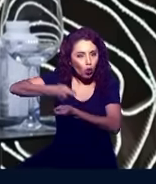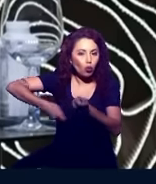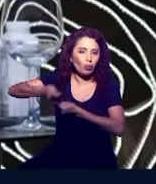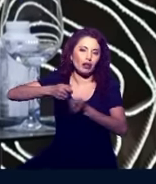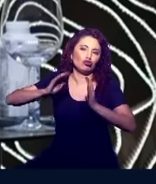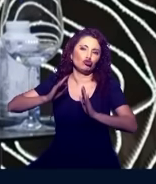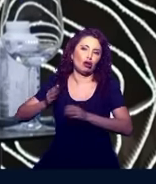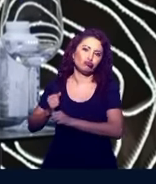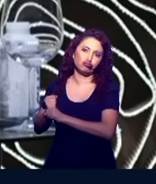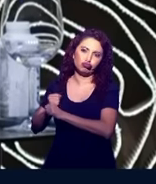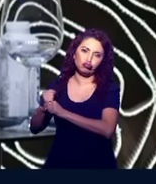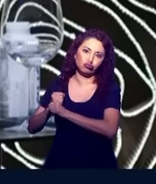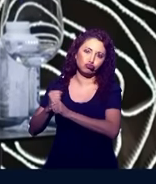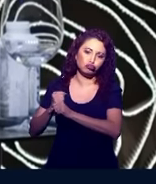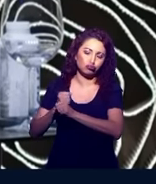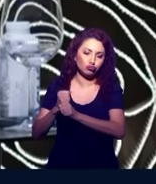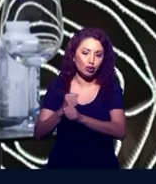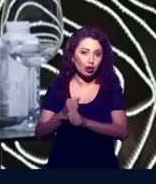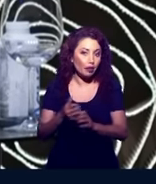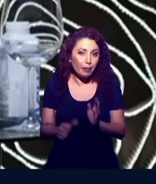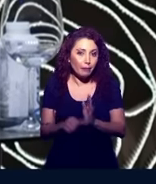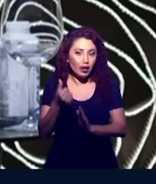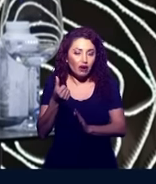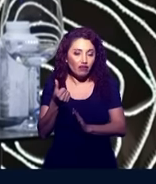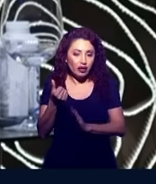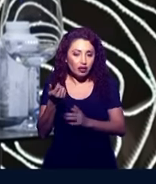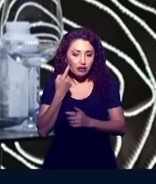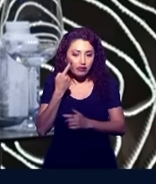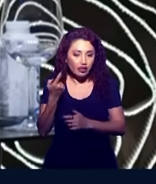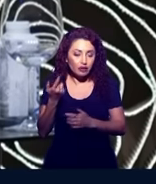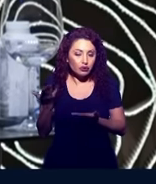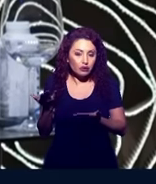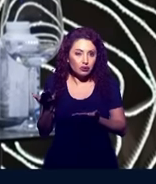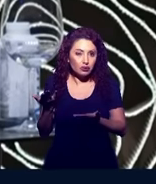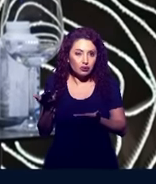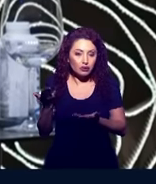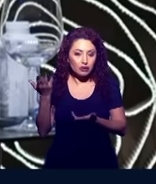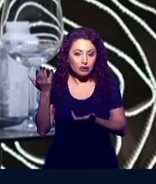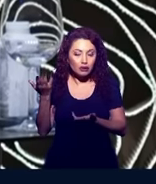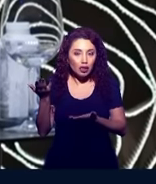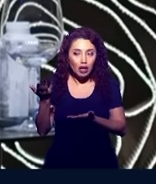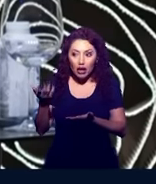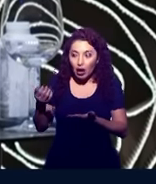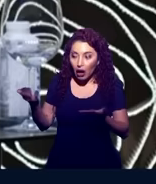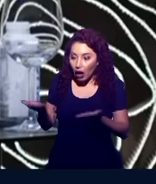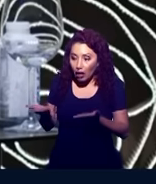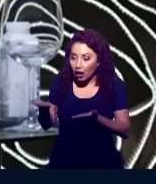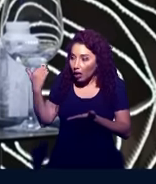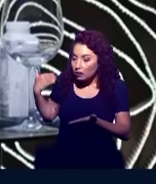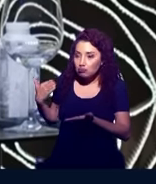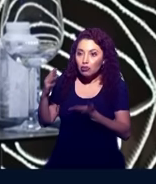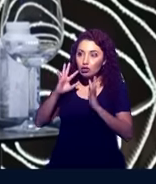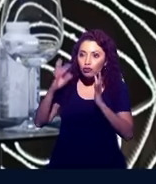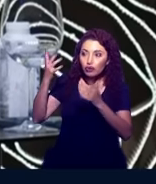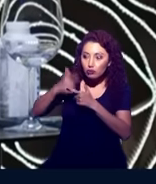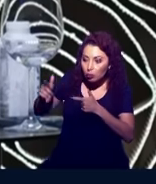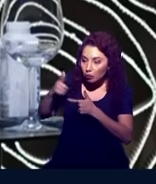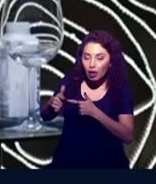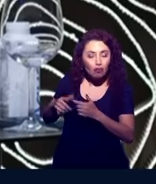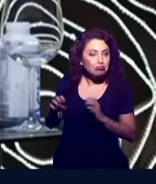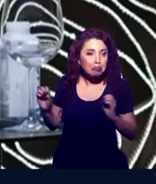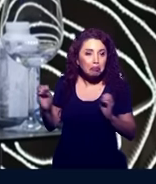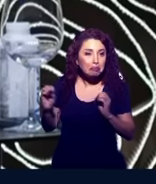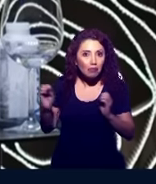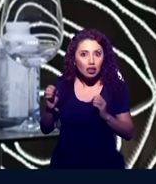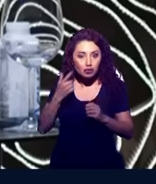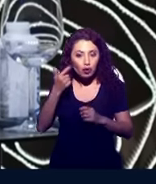décadas e você não viu esse problema ser tratado da maneira que ele precisa ser tratado pela escala que ele tem nós